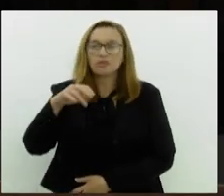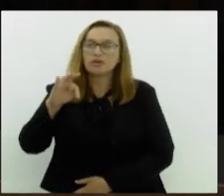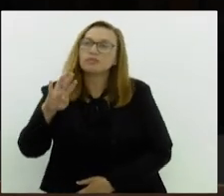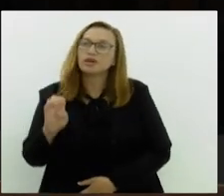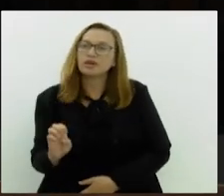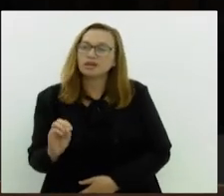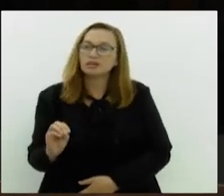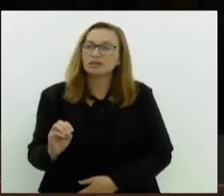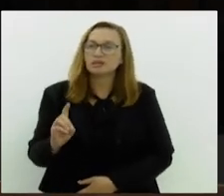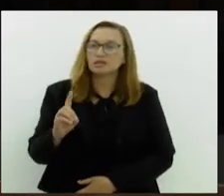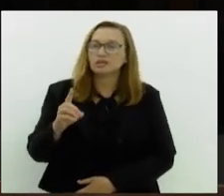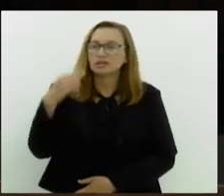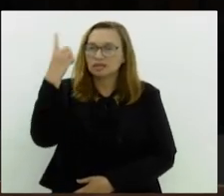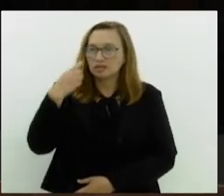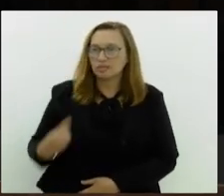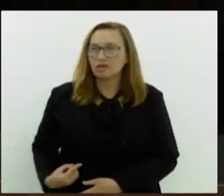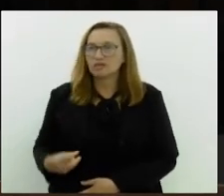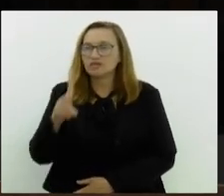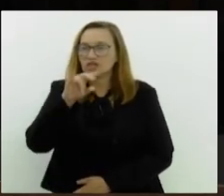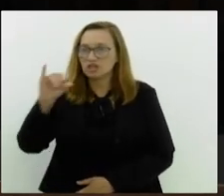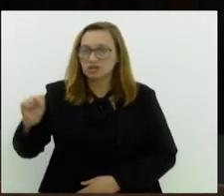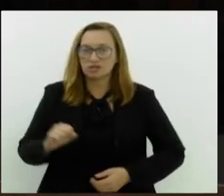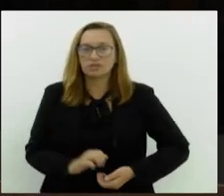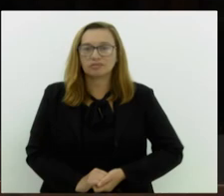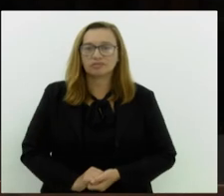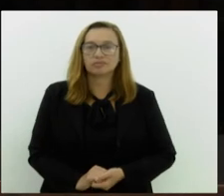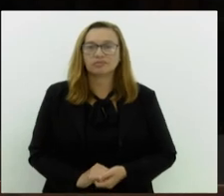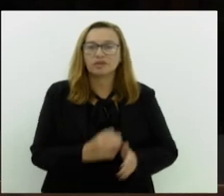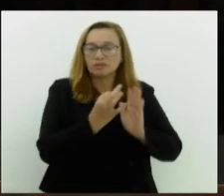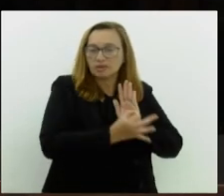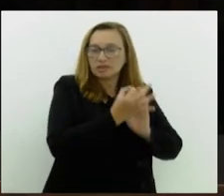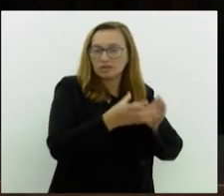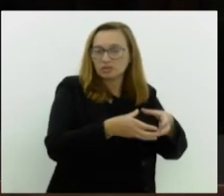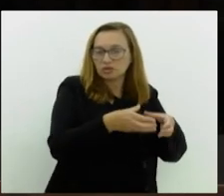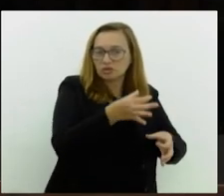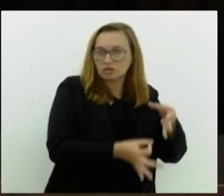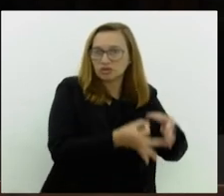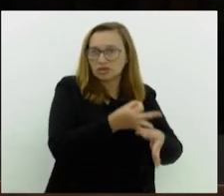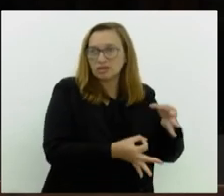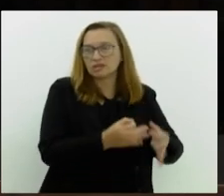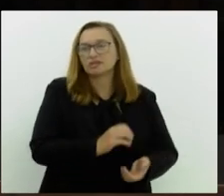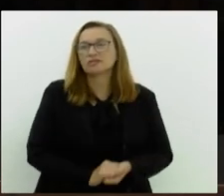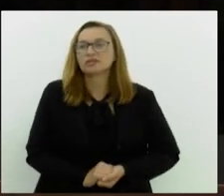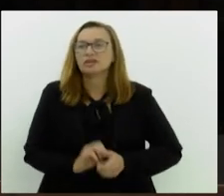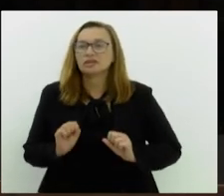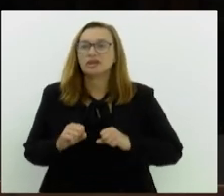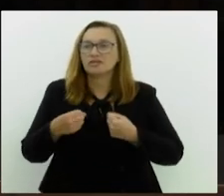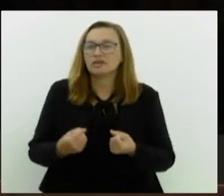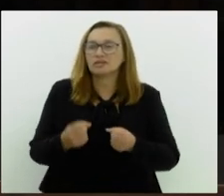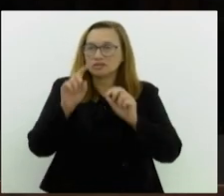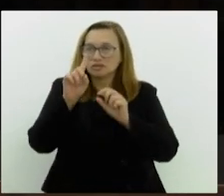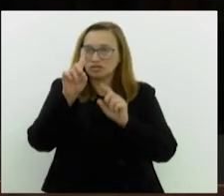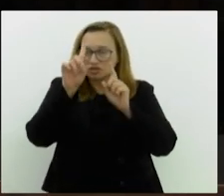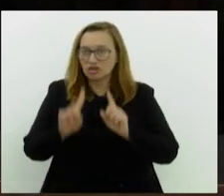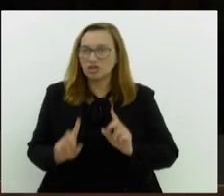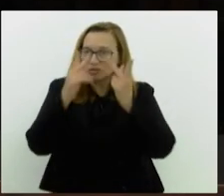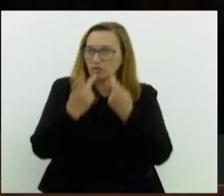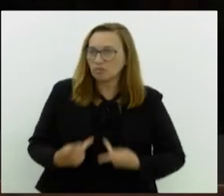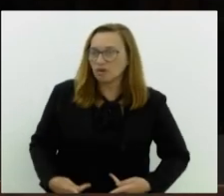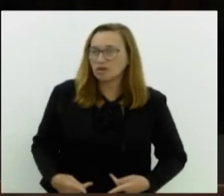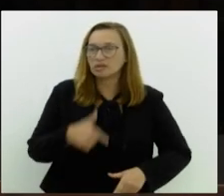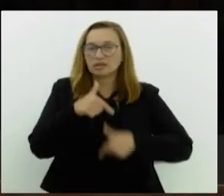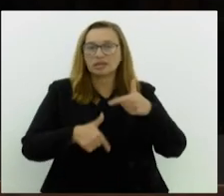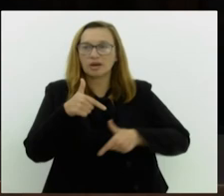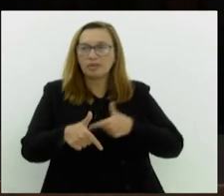Balbi, Vinícius Cozolino. Pendentes pareceres das comissões de Constituição e Justiça, defesa dos direitos humanos, cidadania, de trabalho,